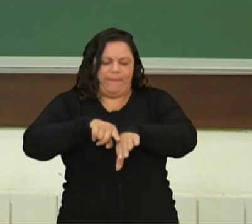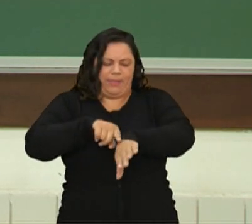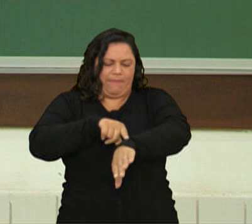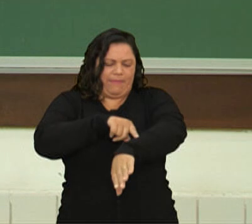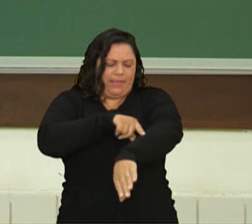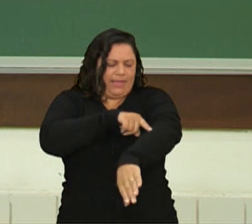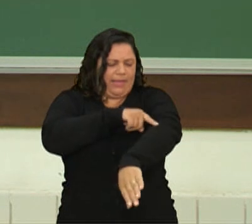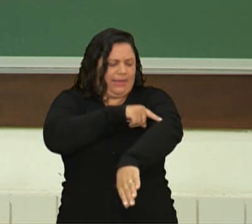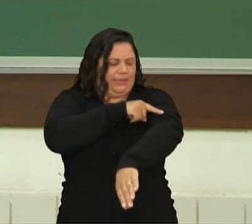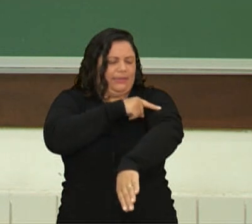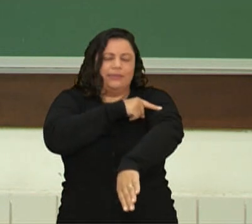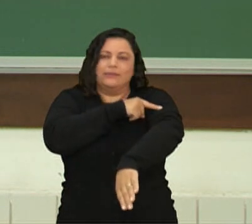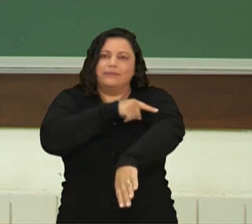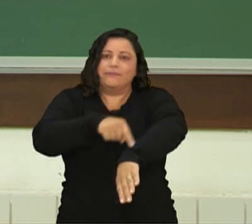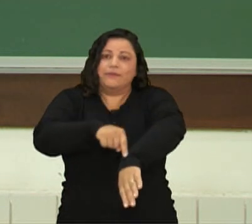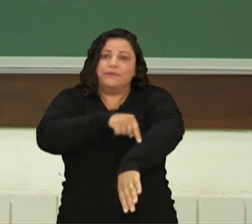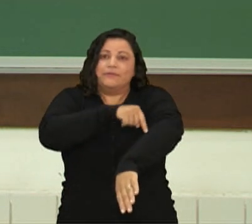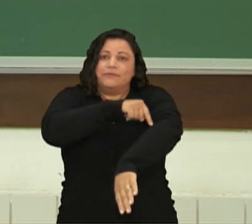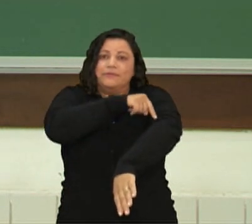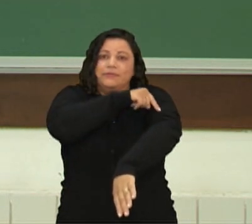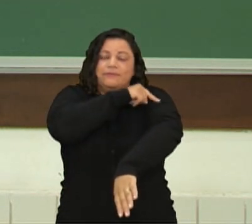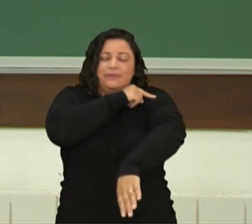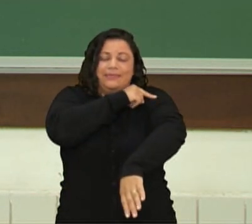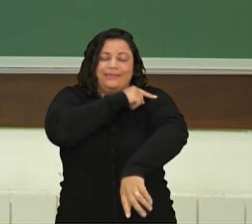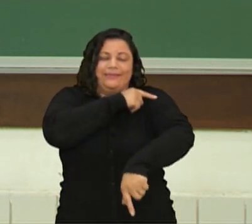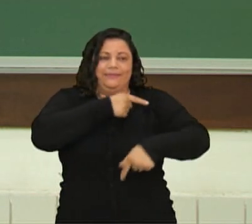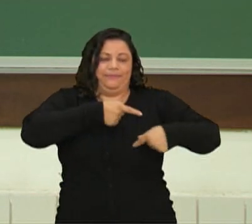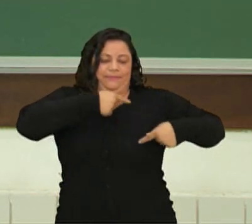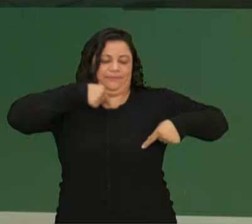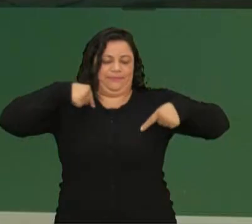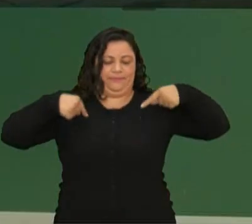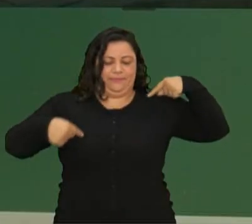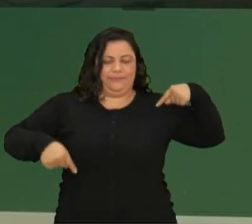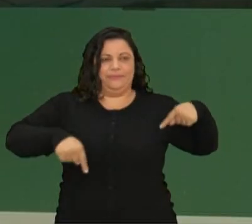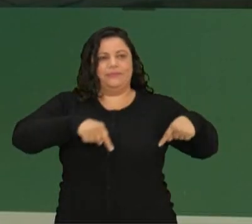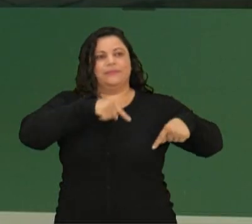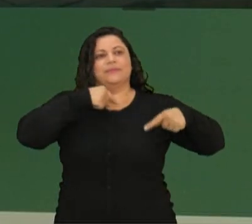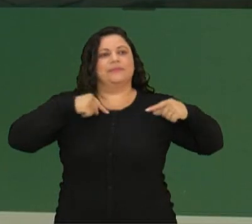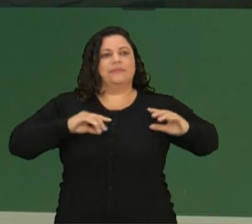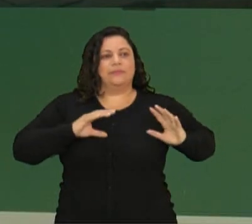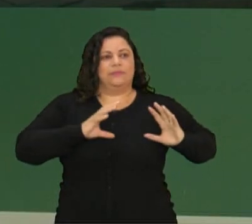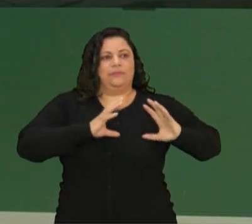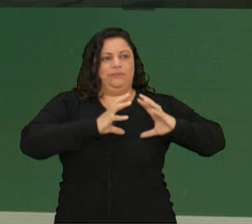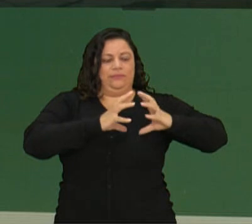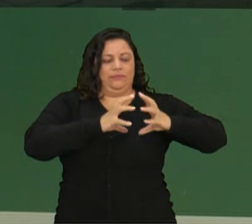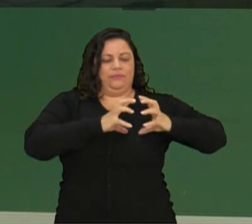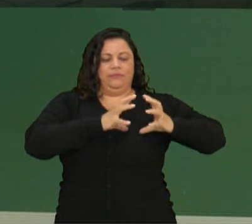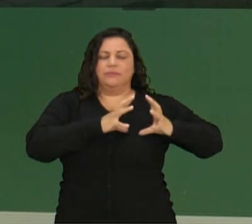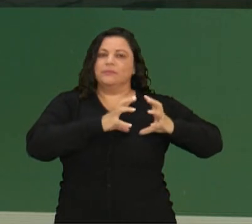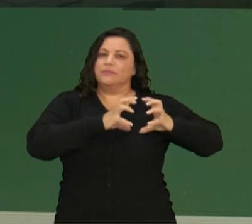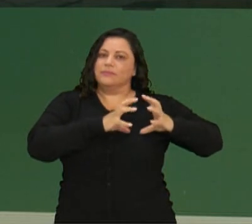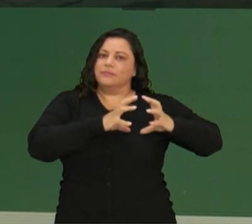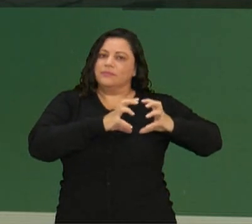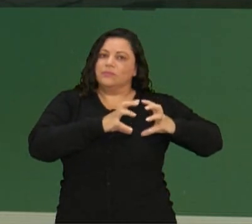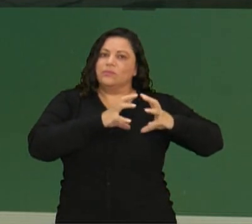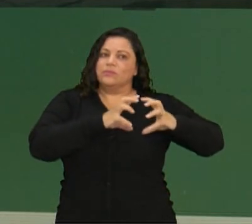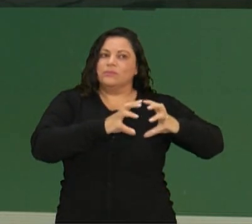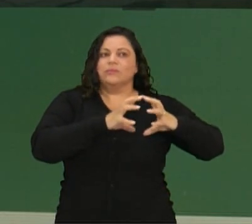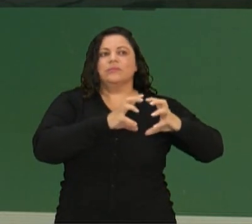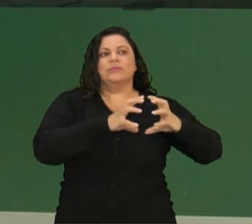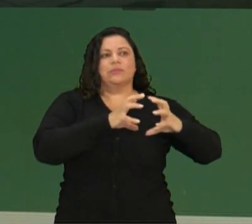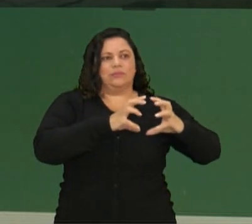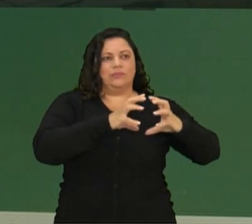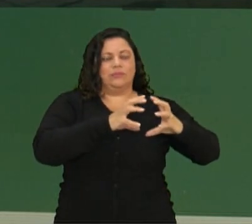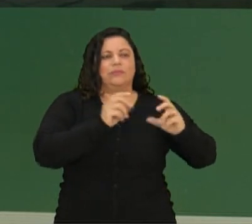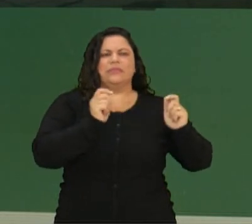vai entrar nos átrios, ok? Aí, a veia, que chamamos de cava, né? Lembra que